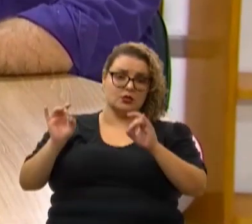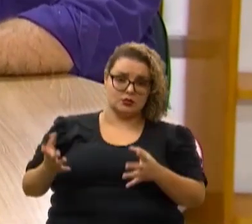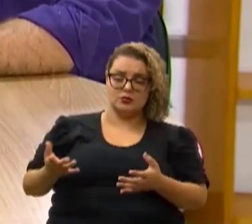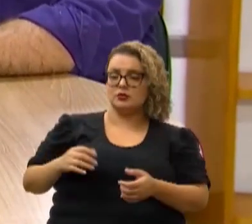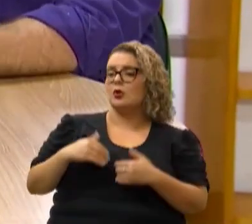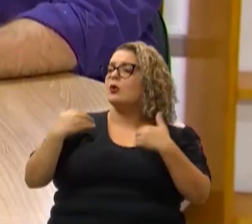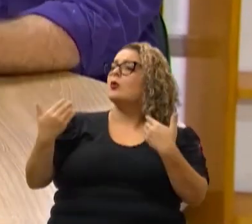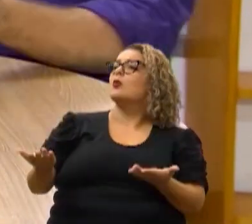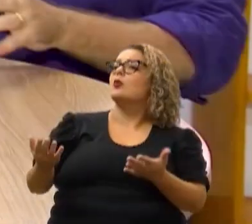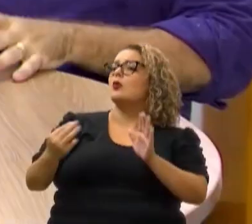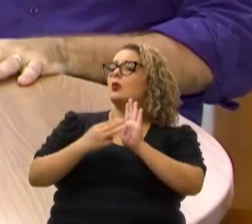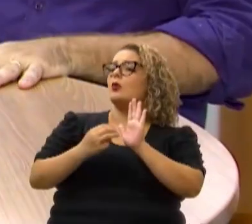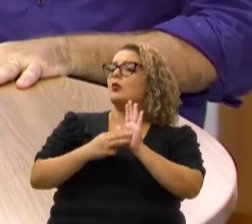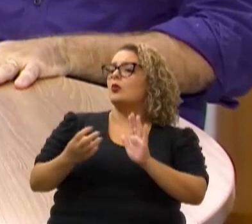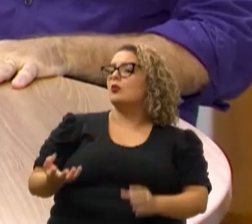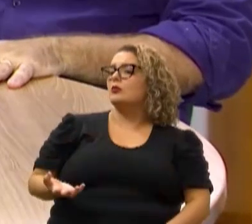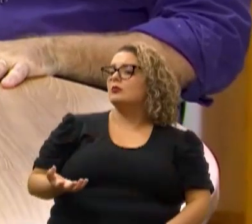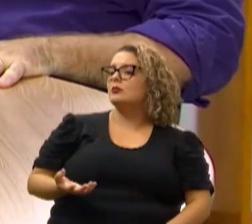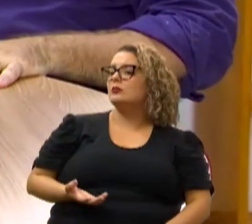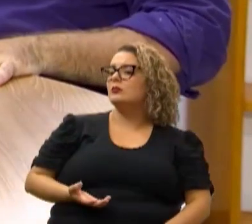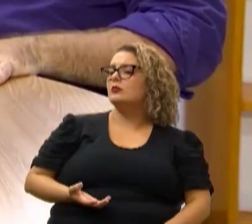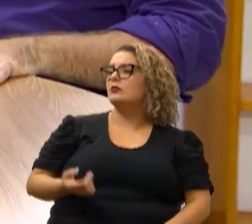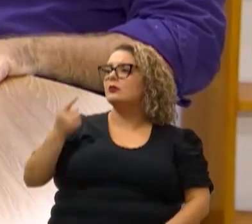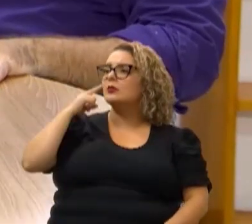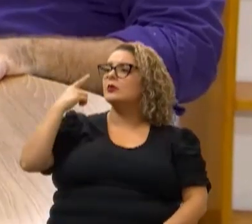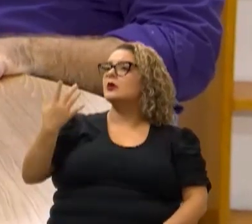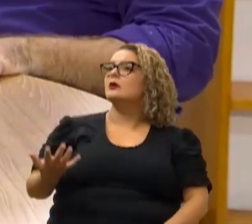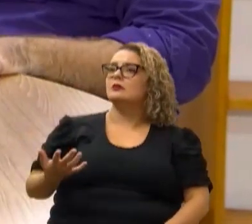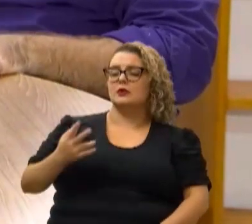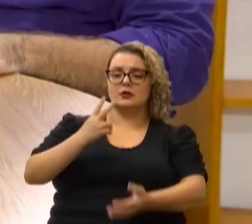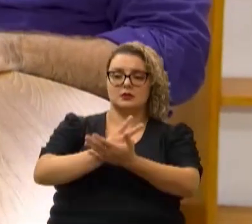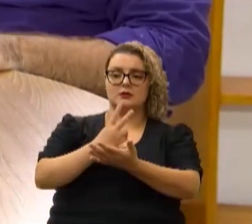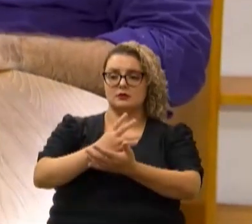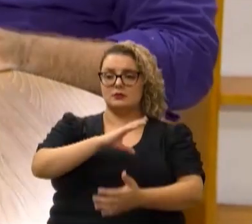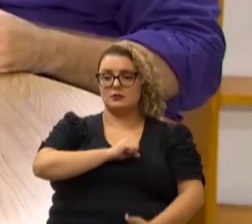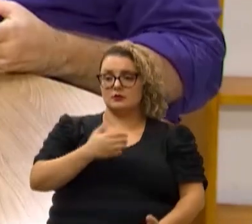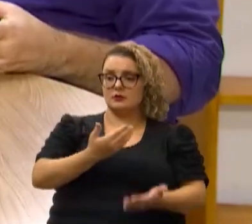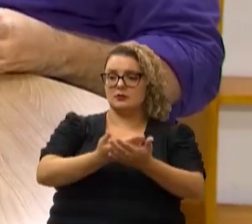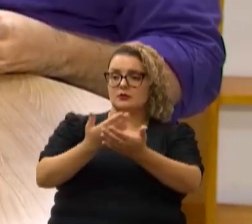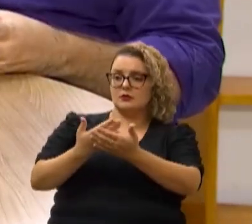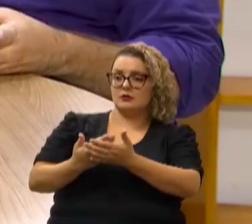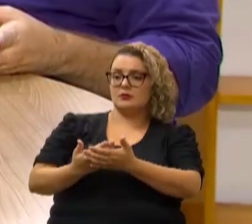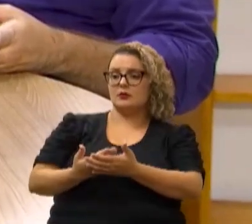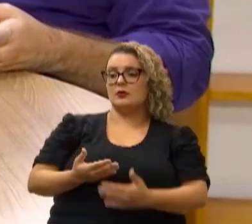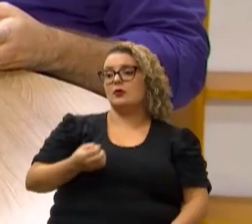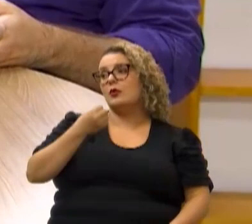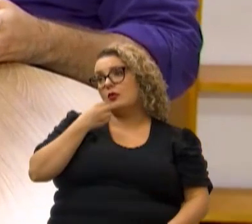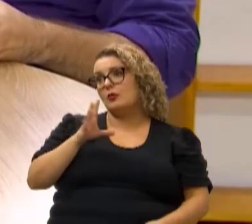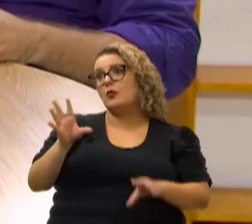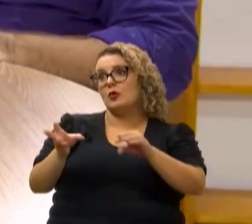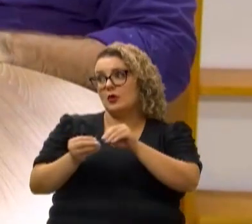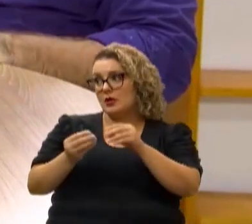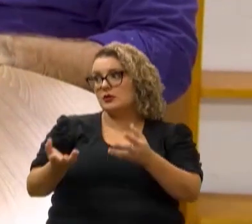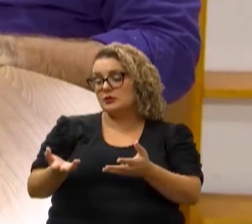no assunto, qual é o método ideal para estudar? Eu sempre gostei de estudar com o bom e velho